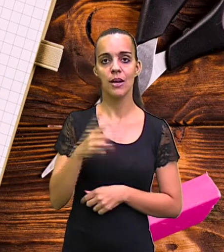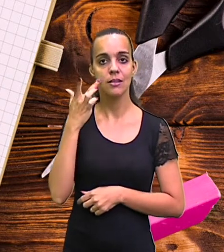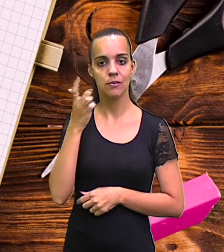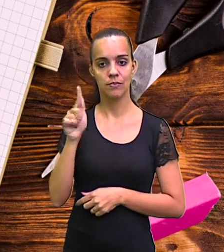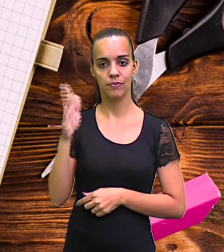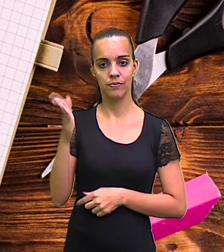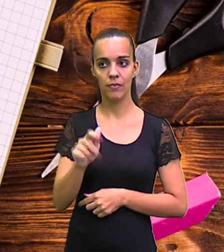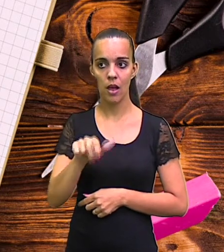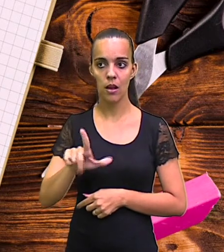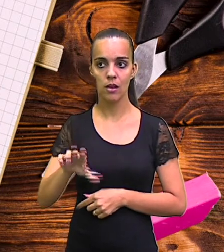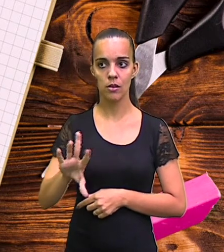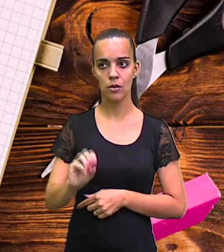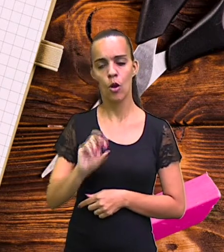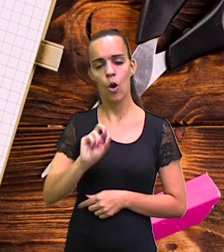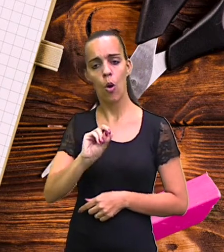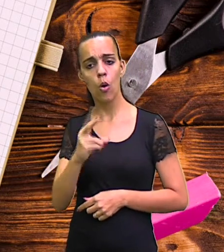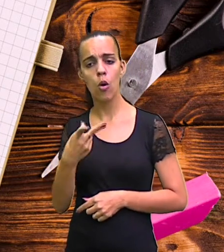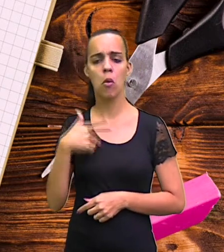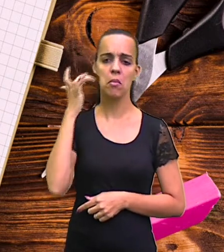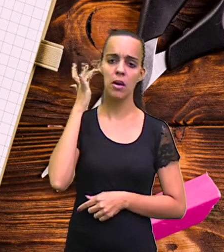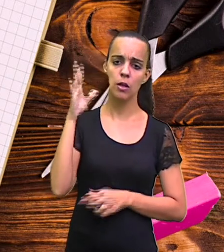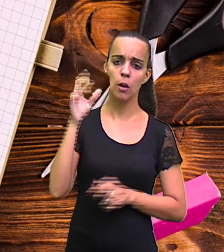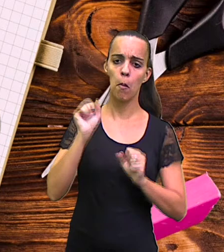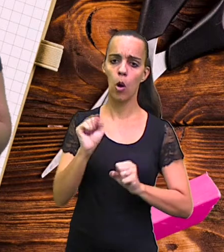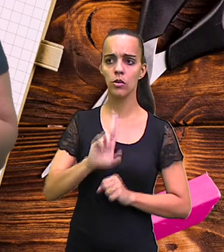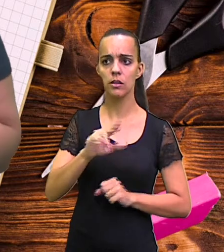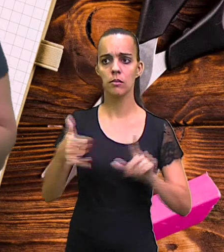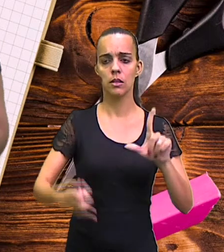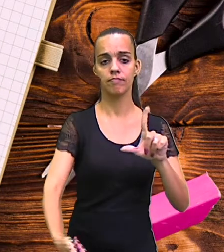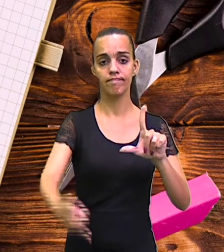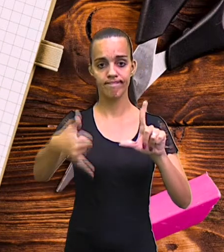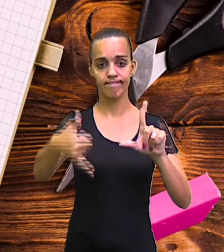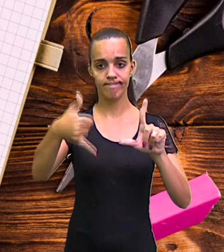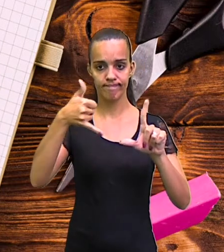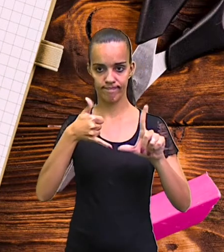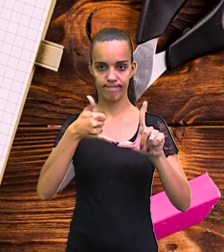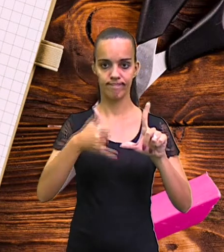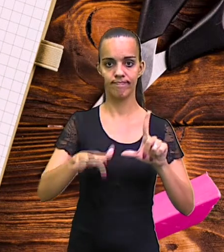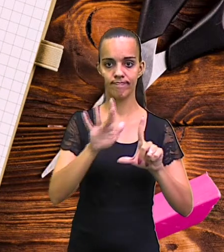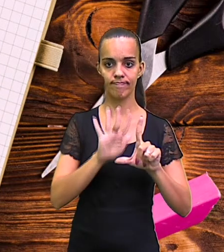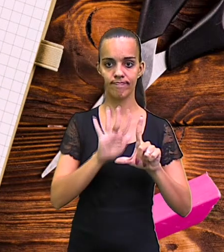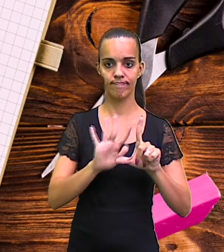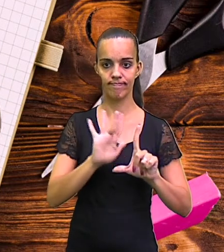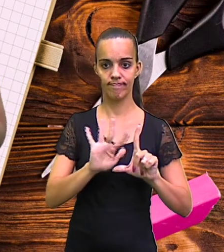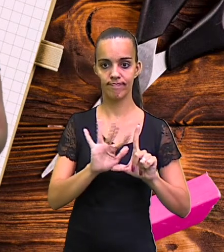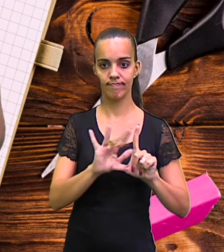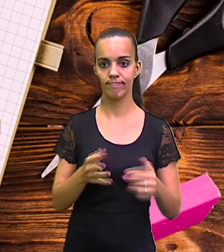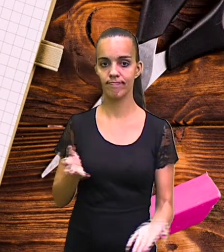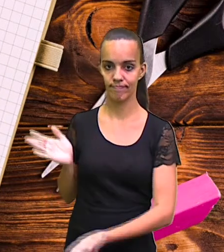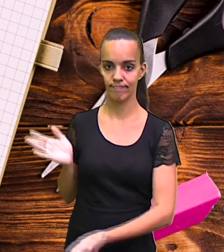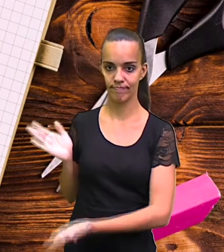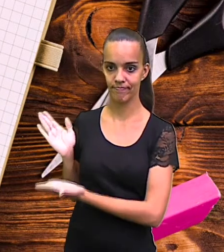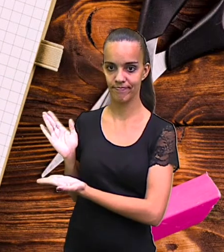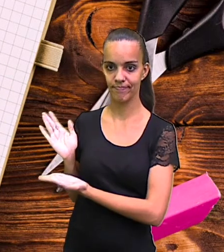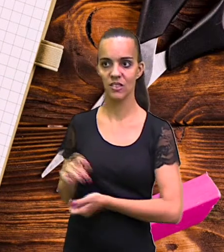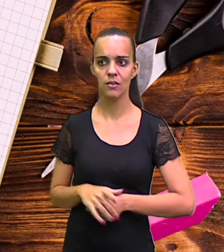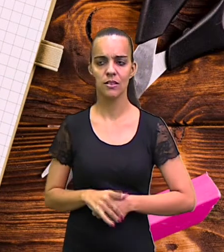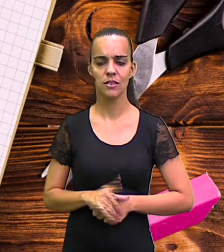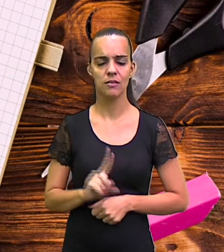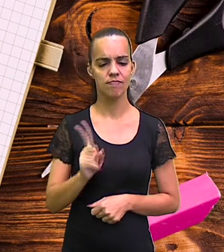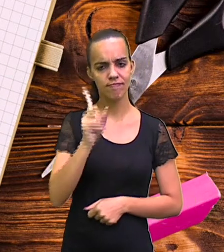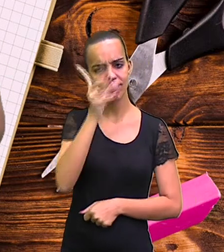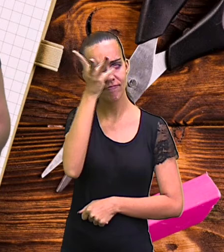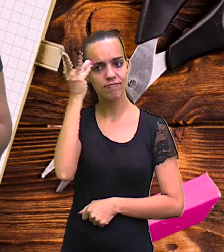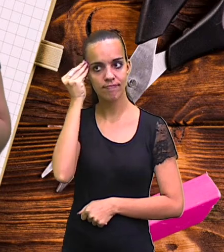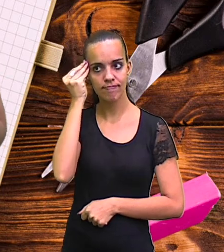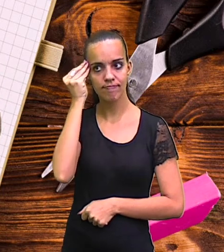smedgv.com/aluno. Ou, se achar mais fácil, é só apontar a câmera do seu celular para o QR Code que aparece no canto da tela. Não